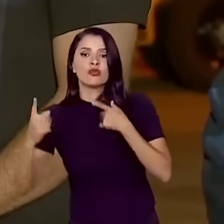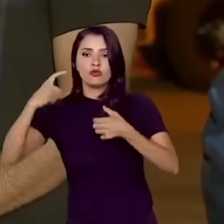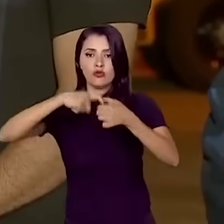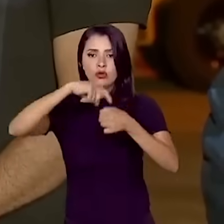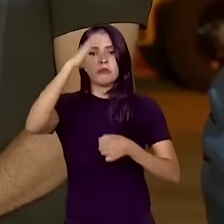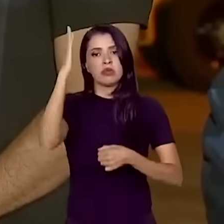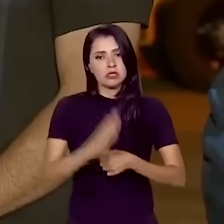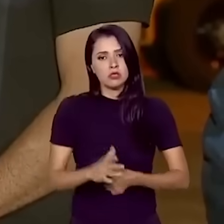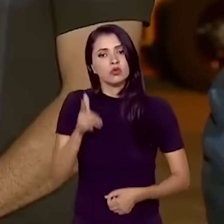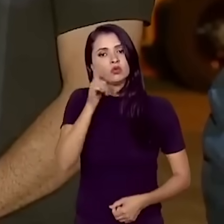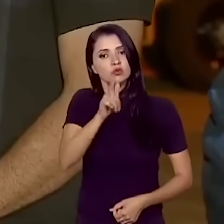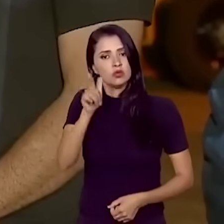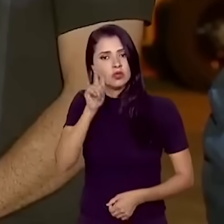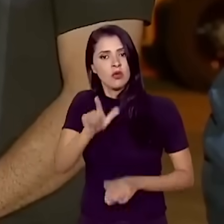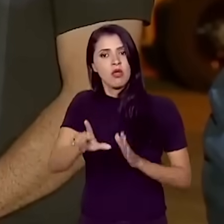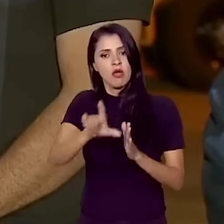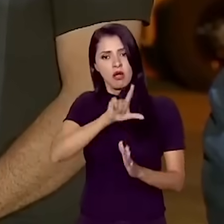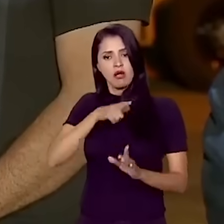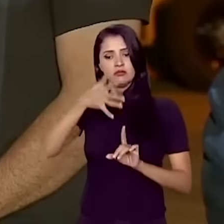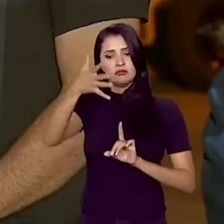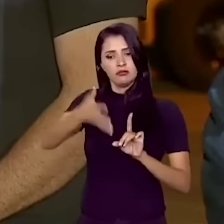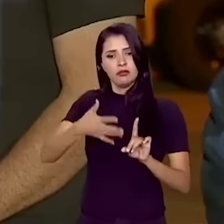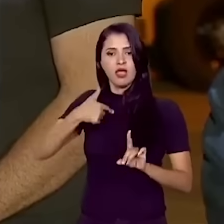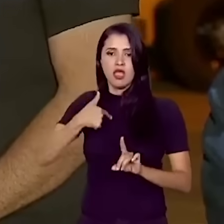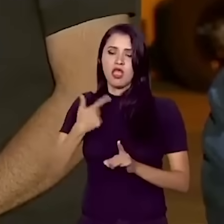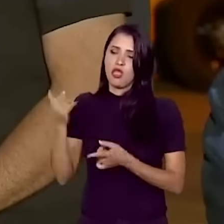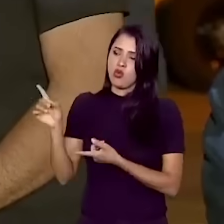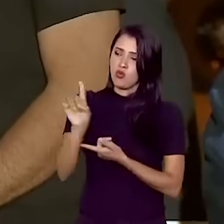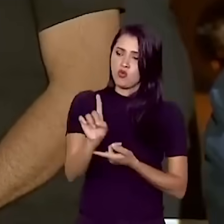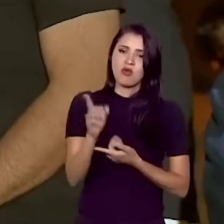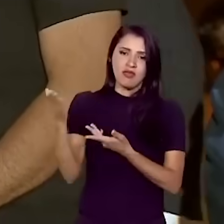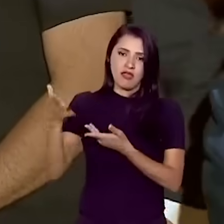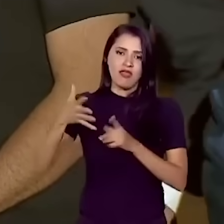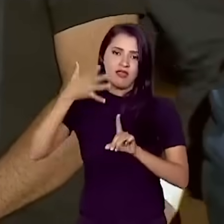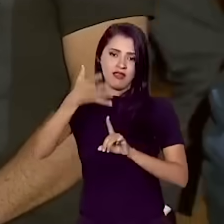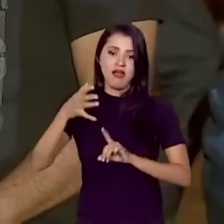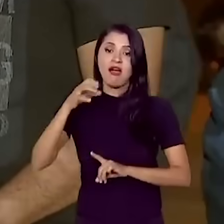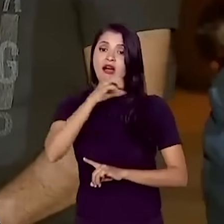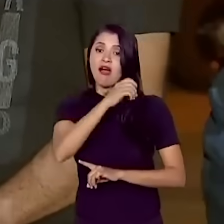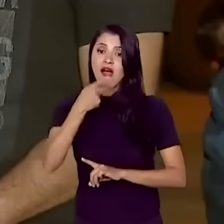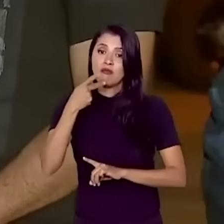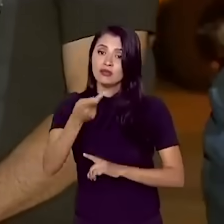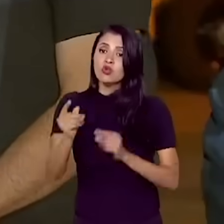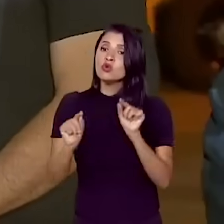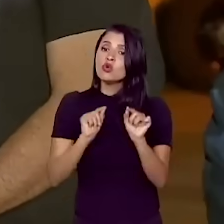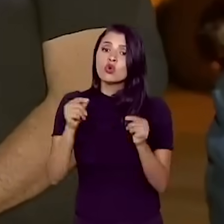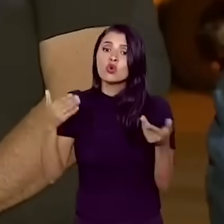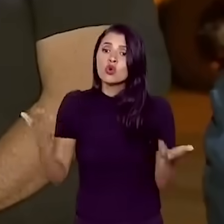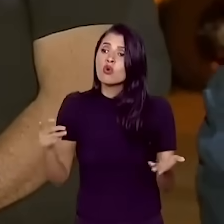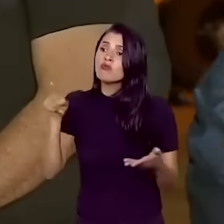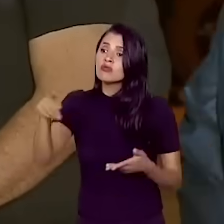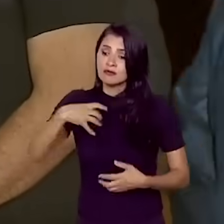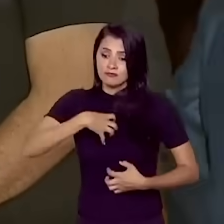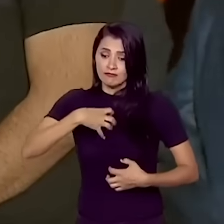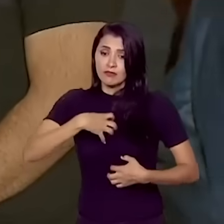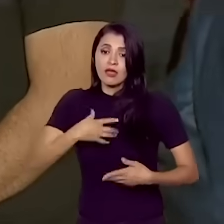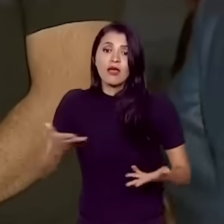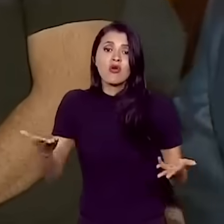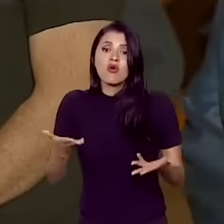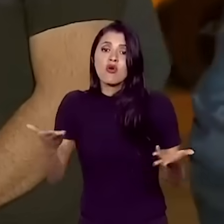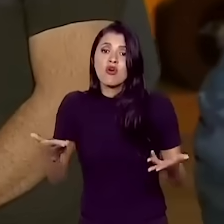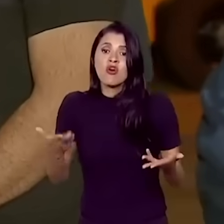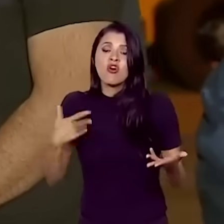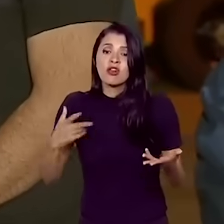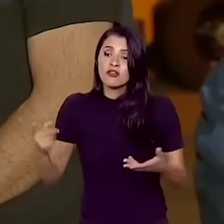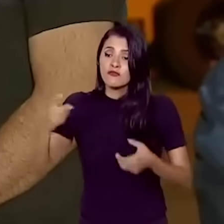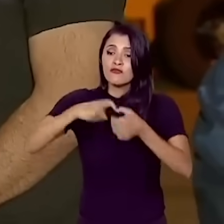Brasil. Antes de eu falar, eu queria que o Rafan pudesse dar uma palavrinha. Como é que você está se sentindo